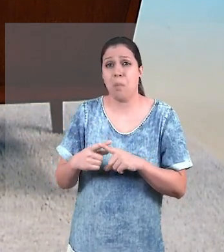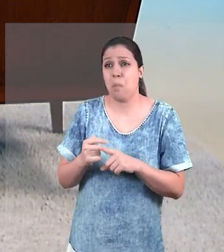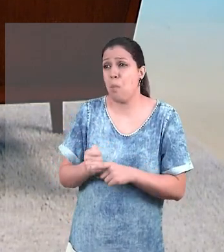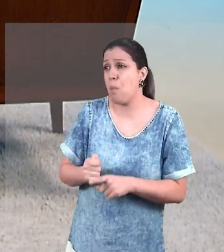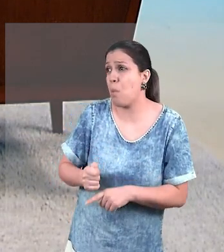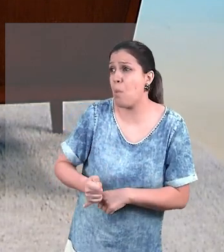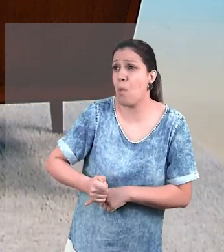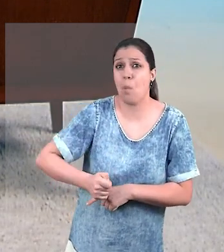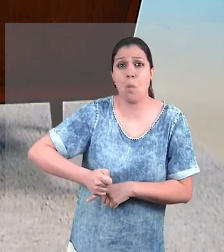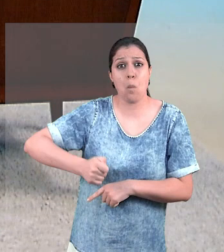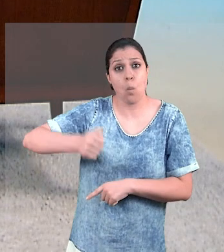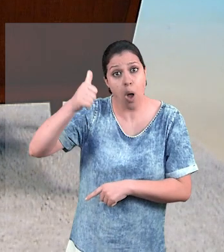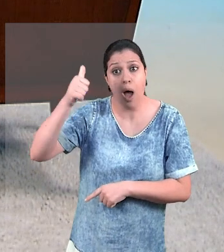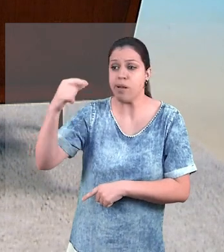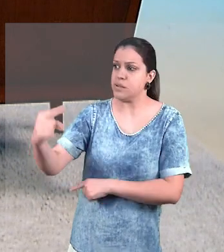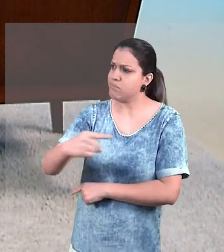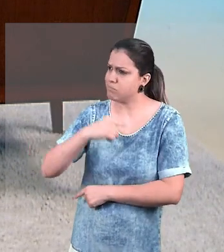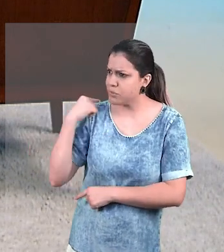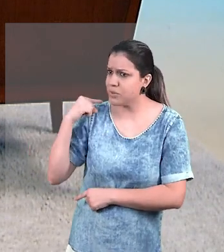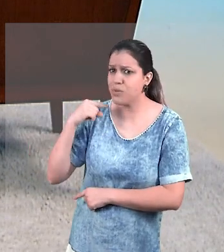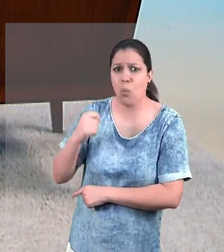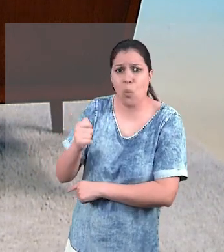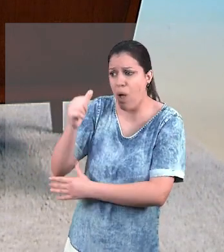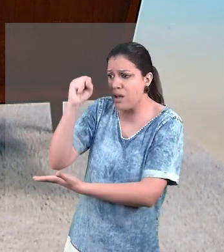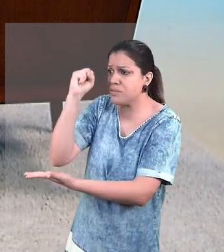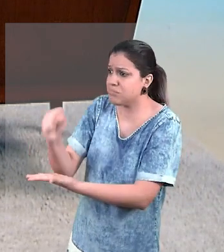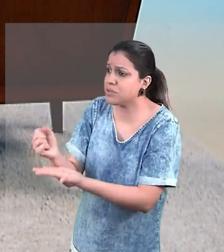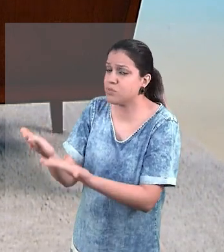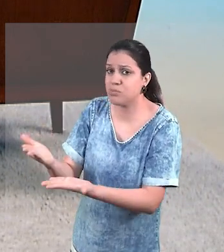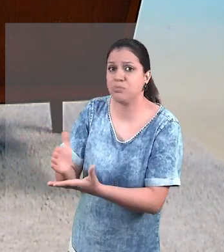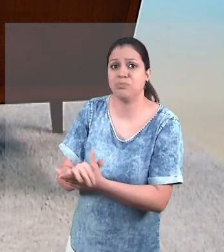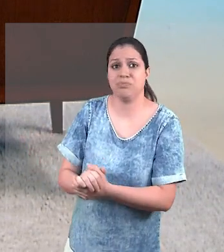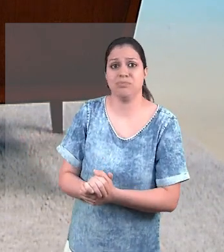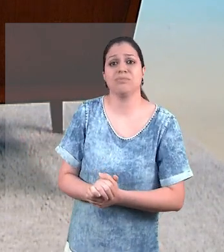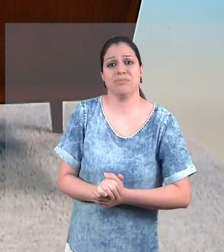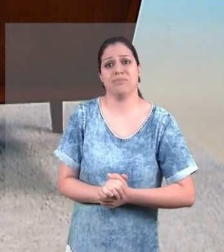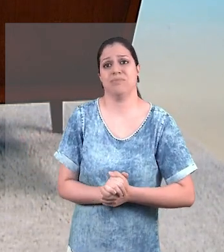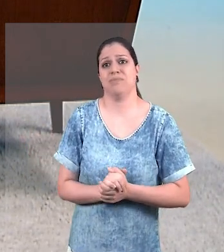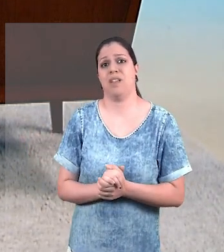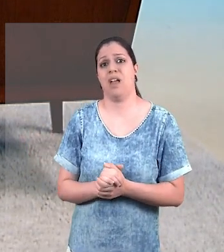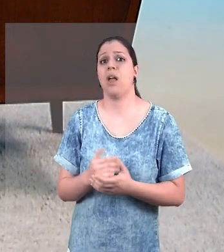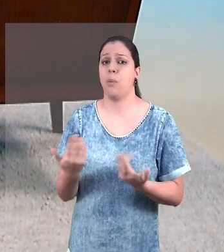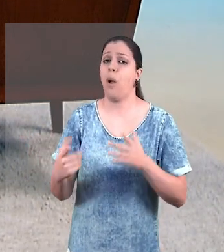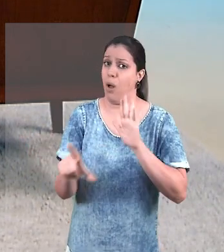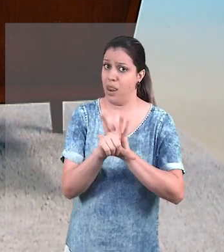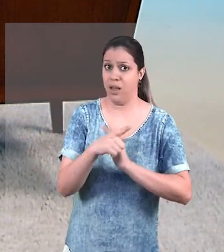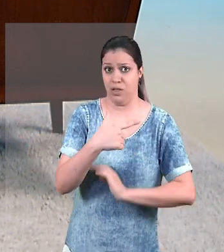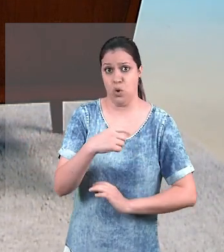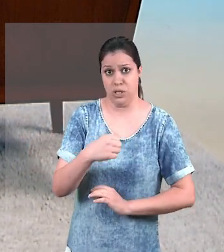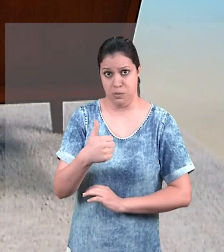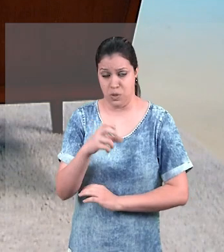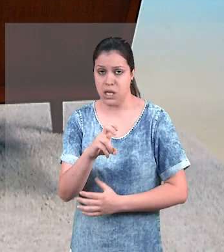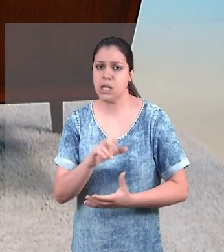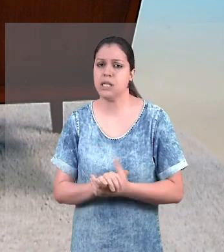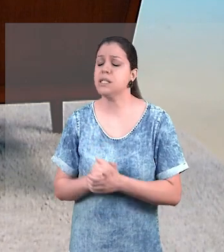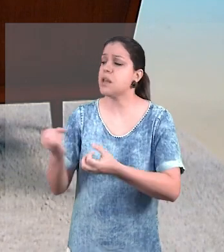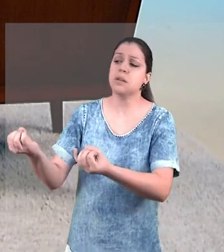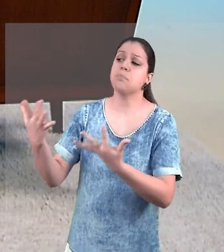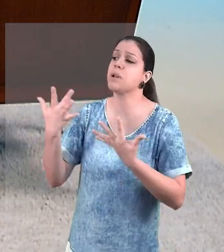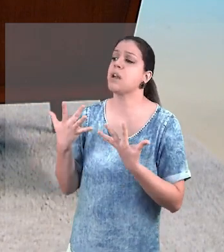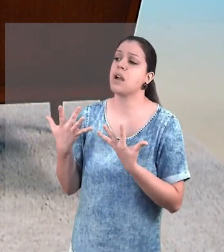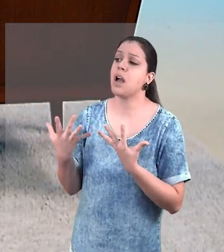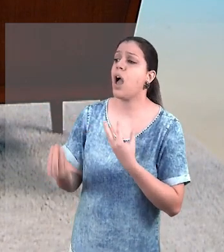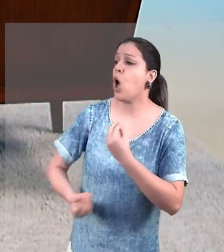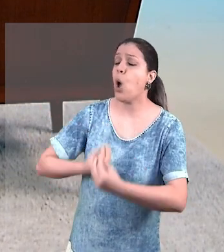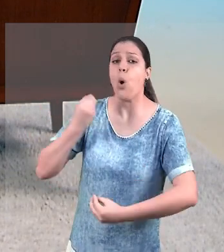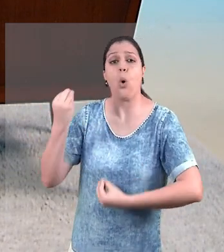prestes realmente de se tornarem um caso de assassinato, né? Um caso de feminicídio, como se tornou essa lei de 2015. Conta um